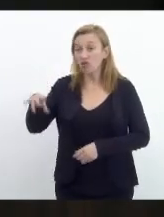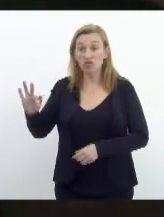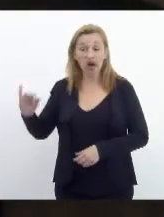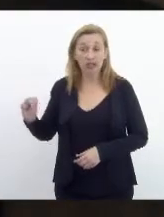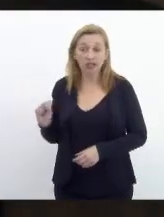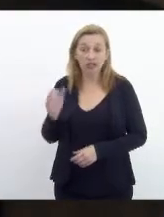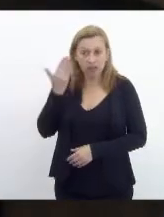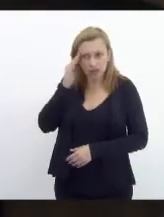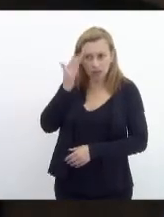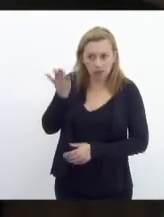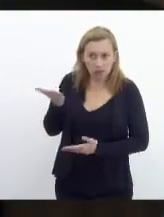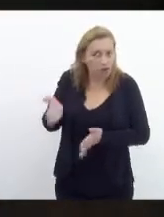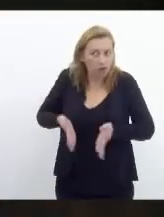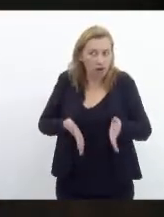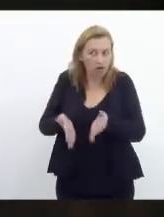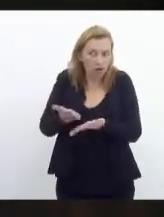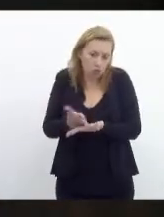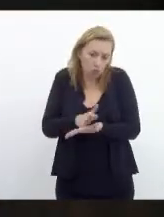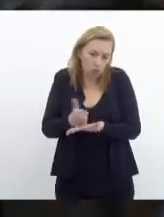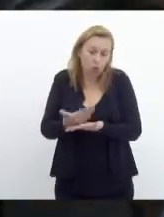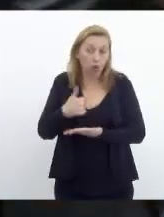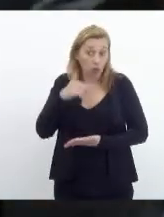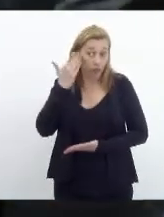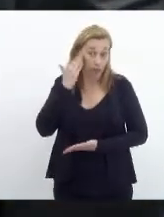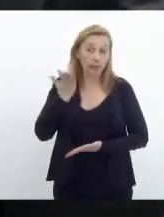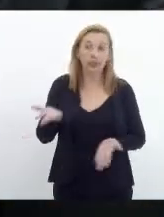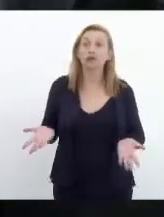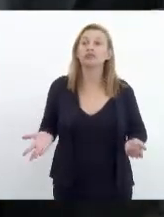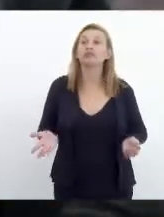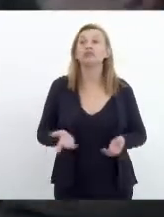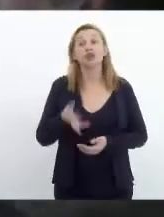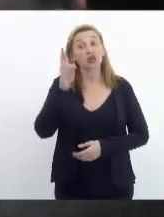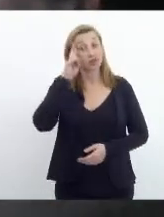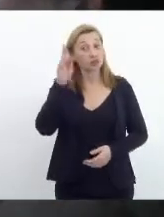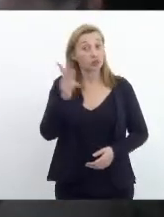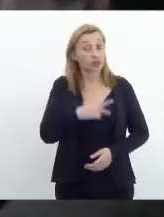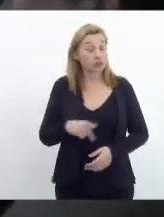Senhor presidente... É o caminho do meio, entendo eu. Senhor presidente, olha só.